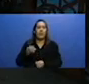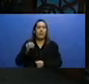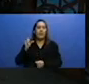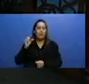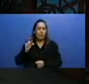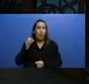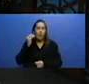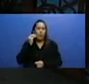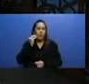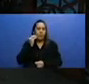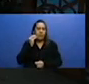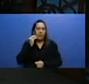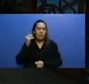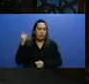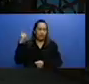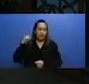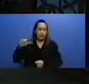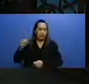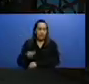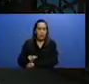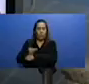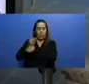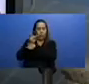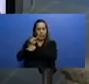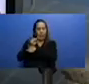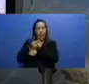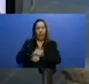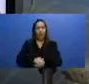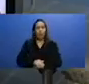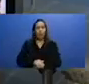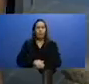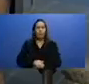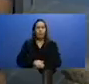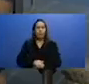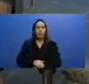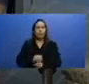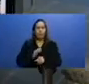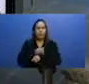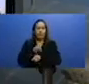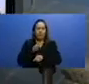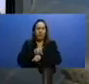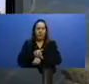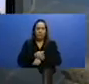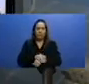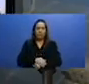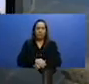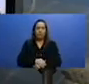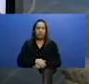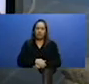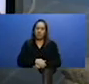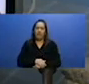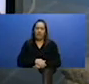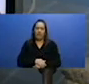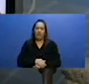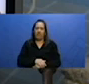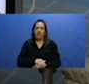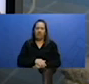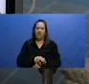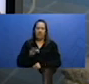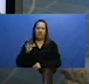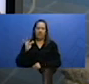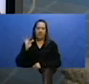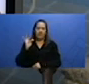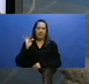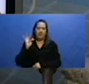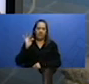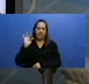provável que a Alice ganhe todas as competições que participar? É falso, né, pessoal? É provável que ela